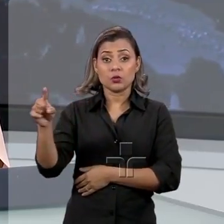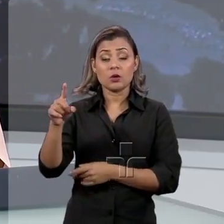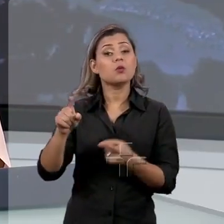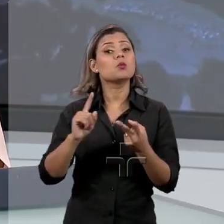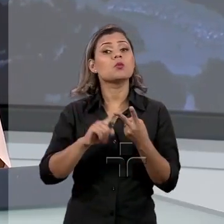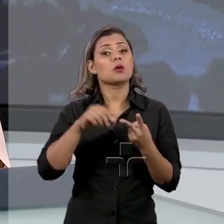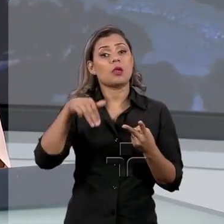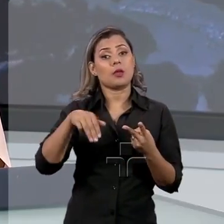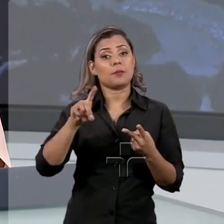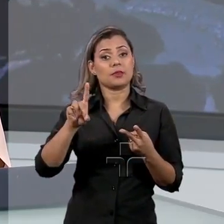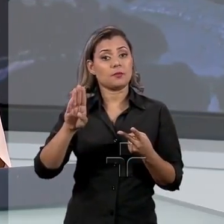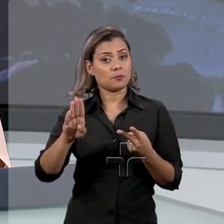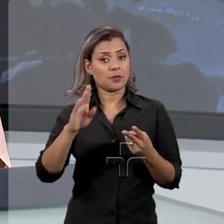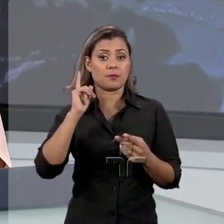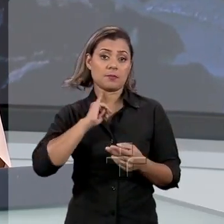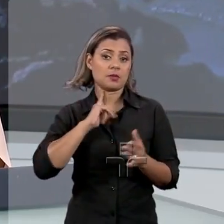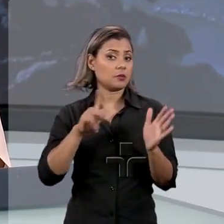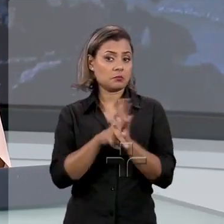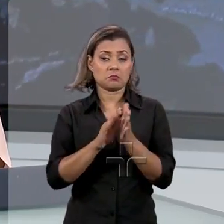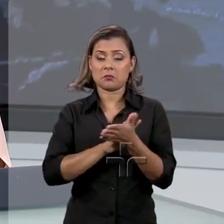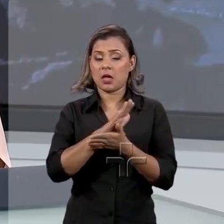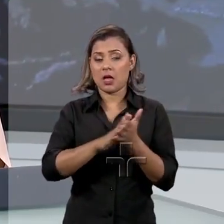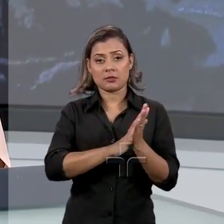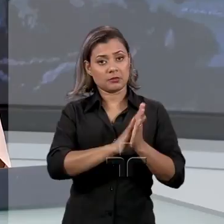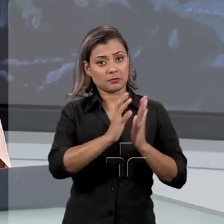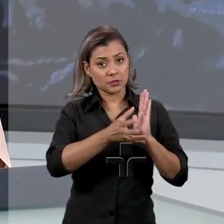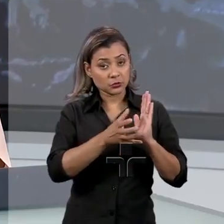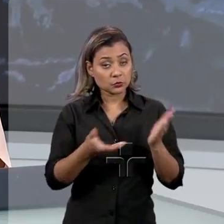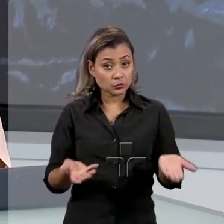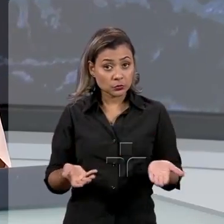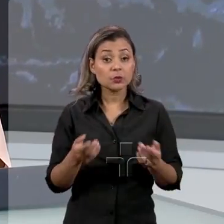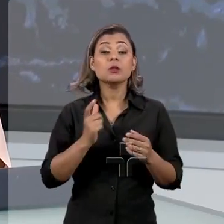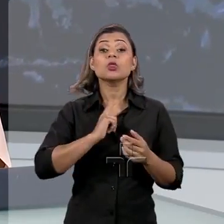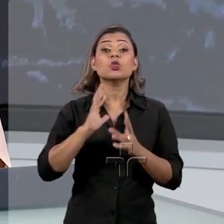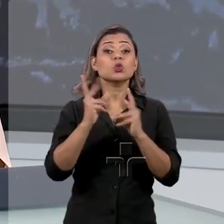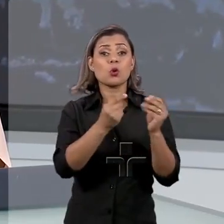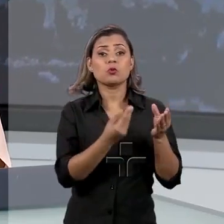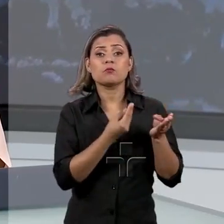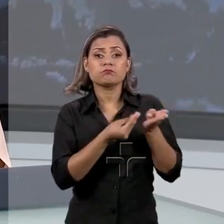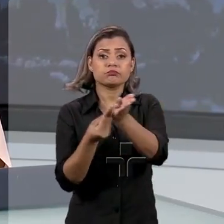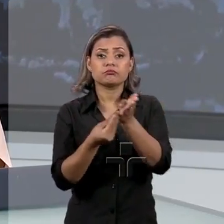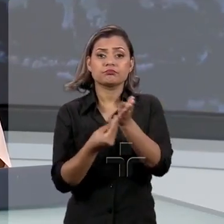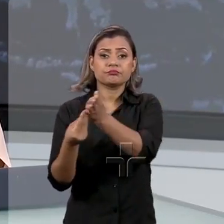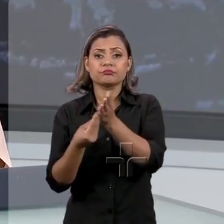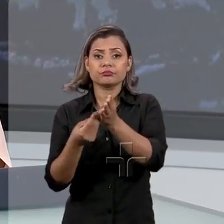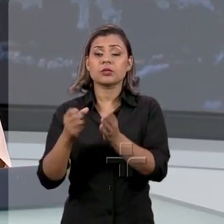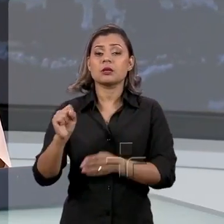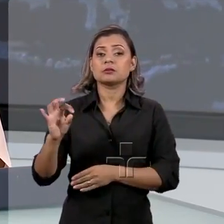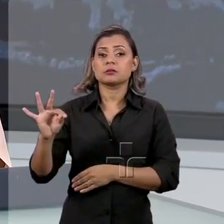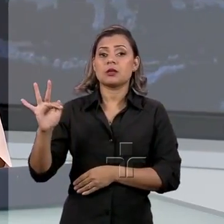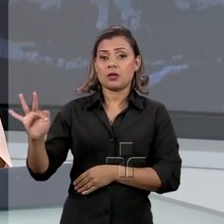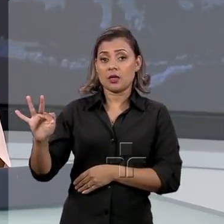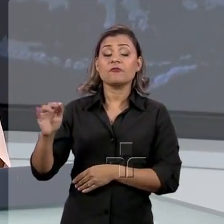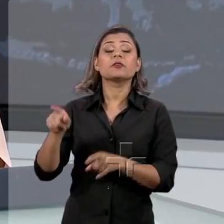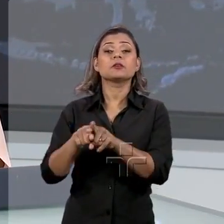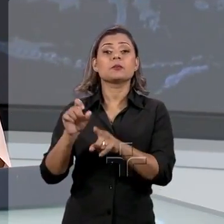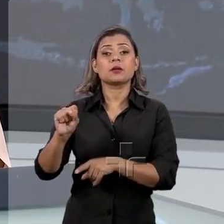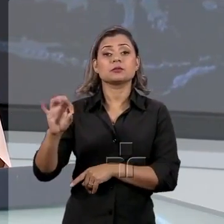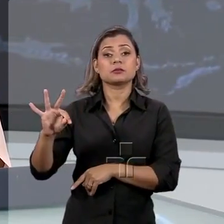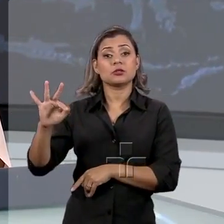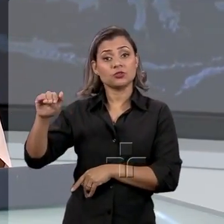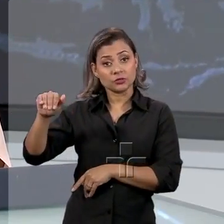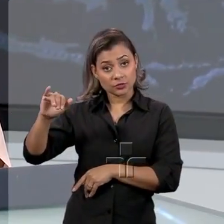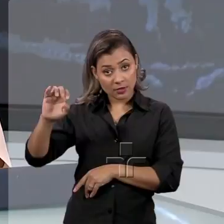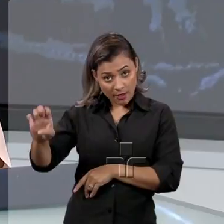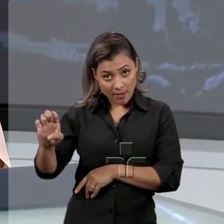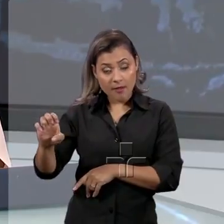do MDB mineiro. O MDB nacional afirma que todos os recursos foram declarados ao Tribunal Superior Eleitoral. Não conseguimos